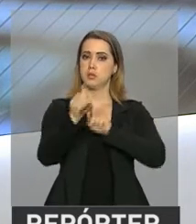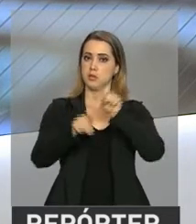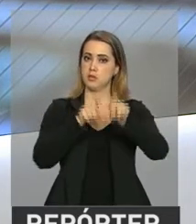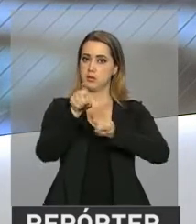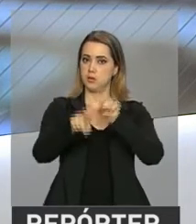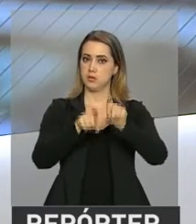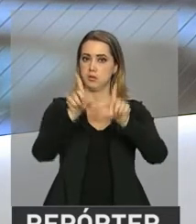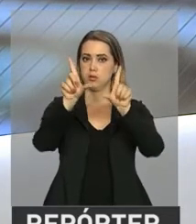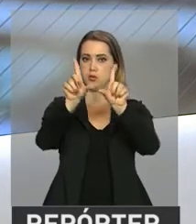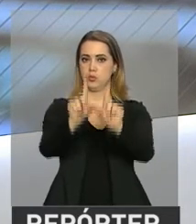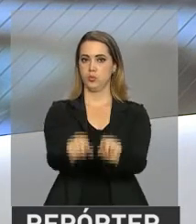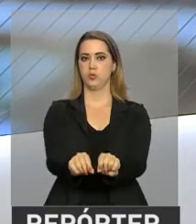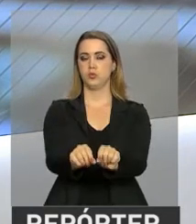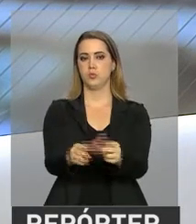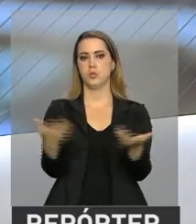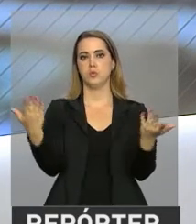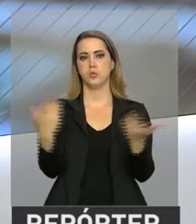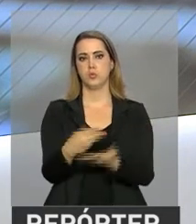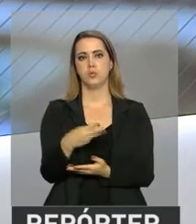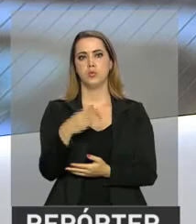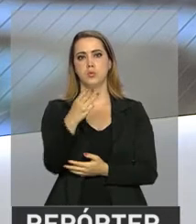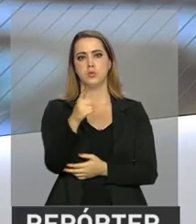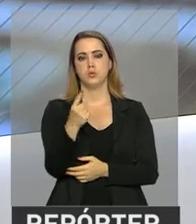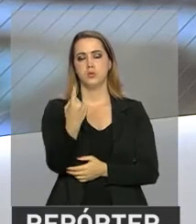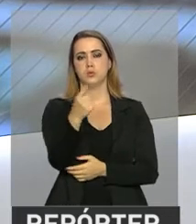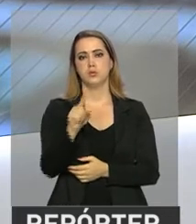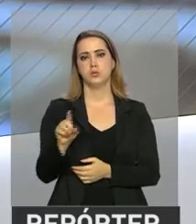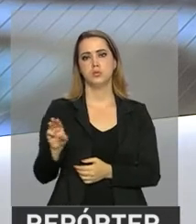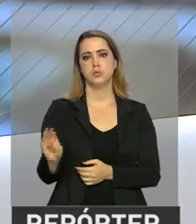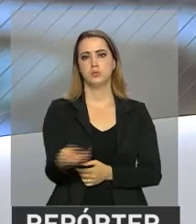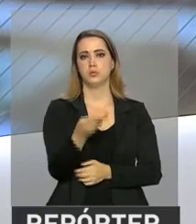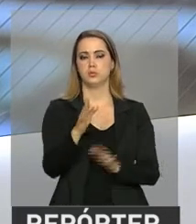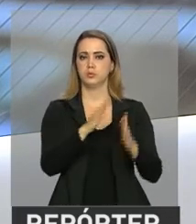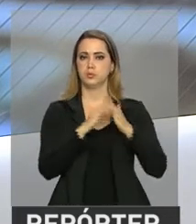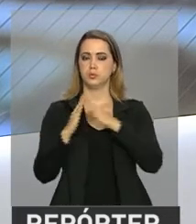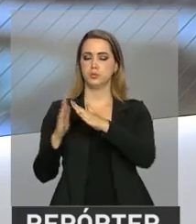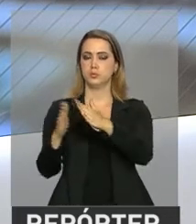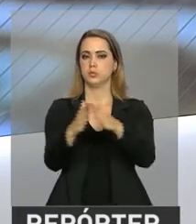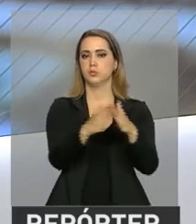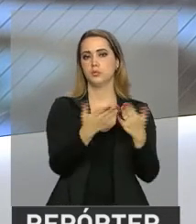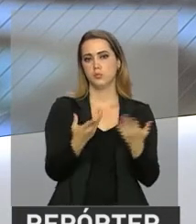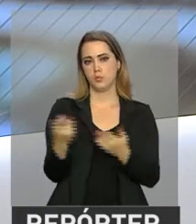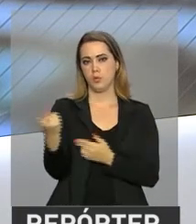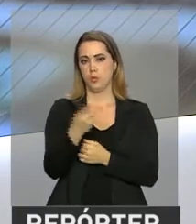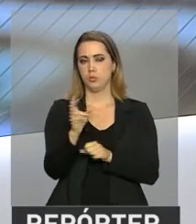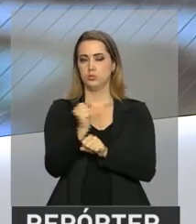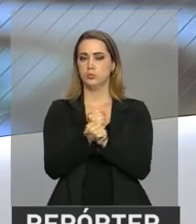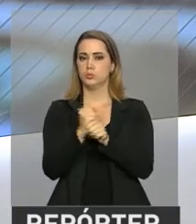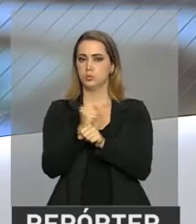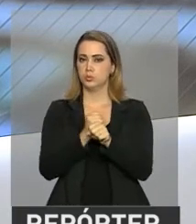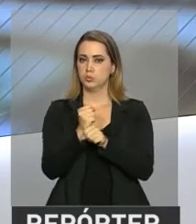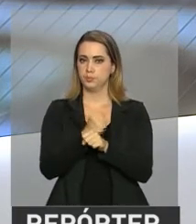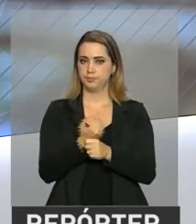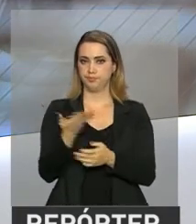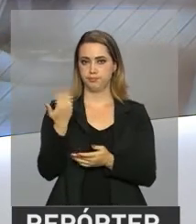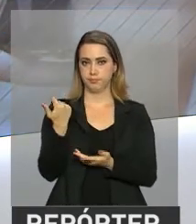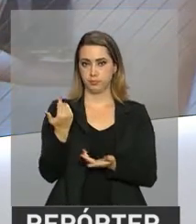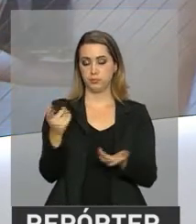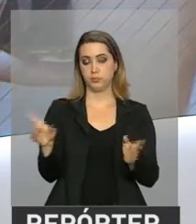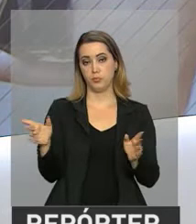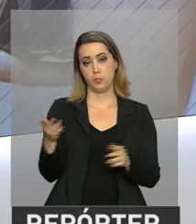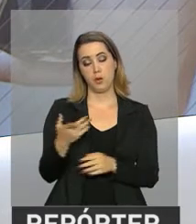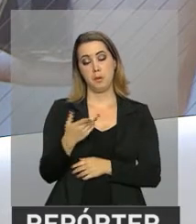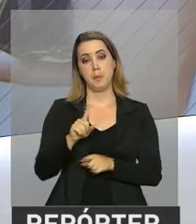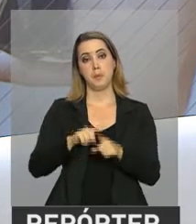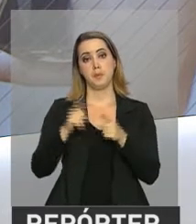para 31 milhões e 400 mil residências entre 2014 e 2015 enquanto isso o